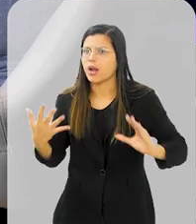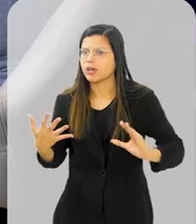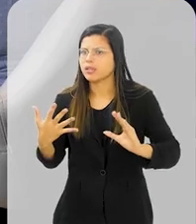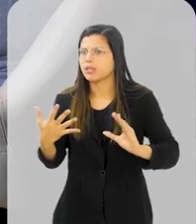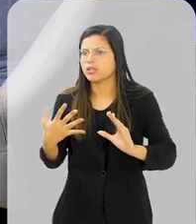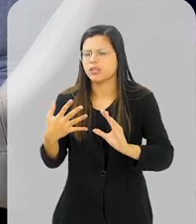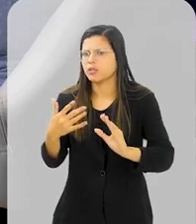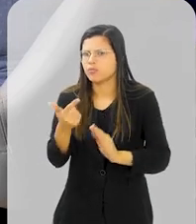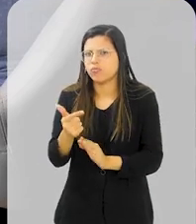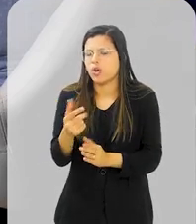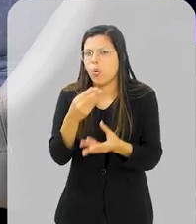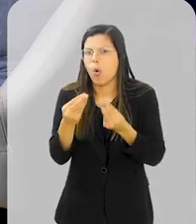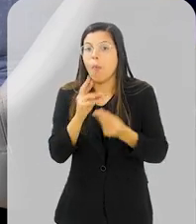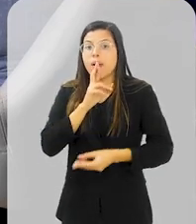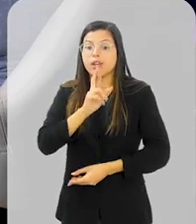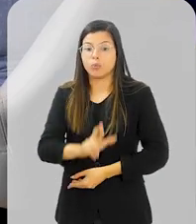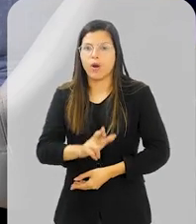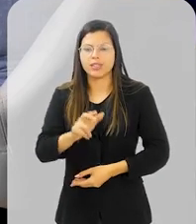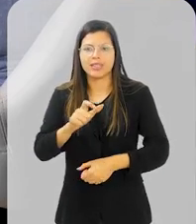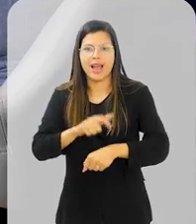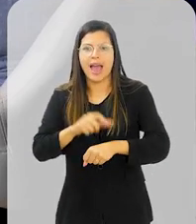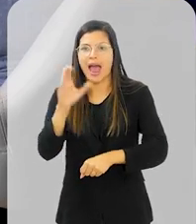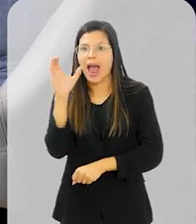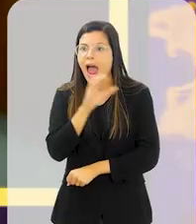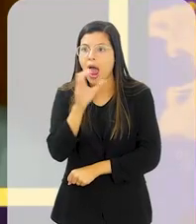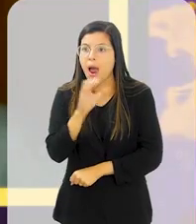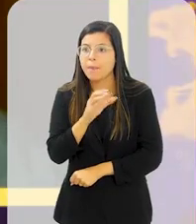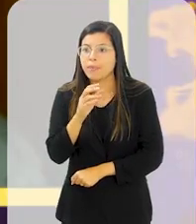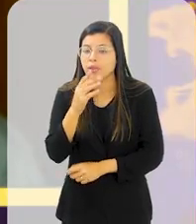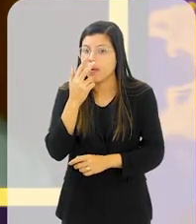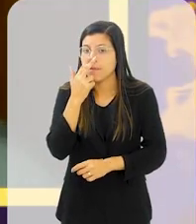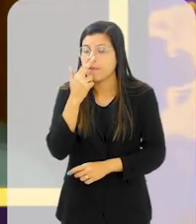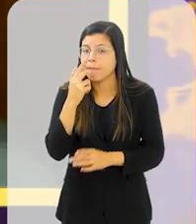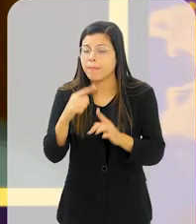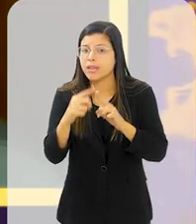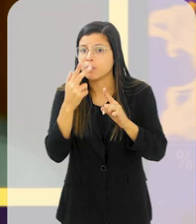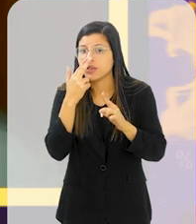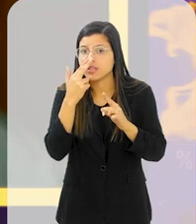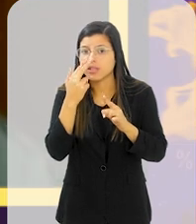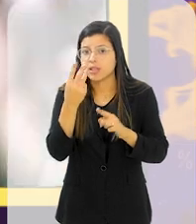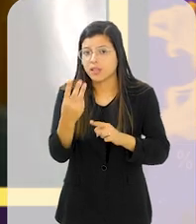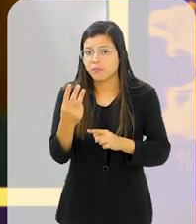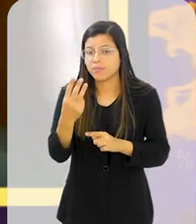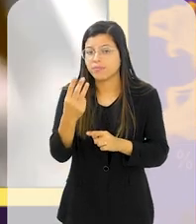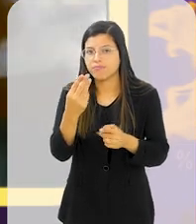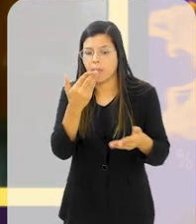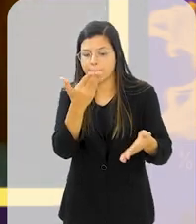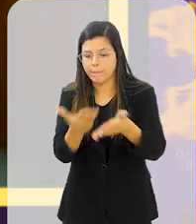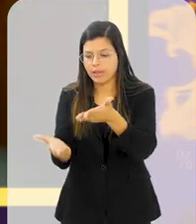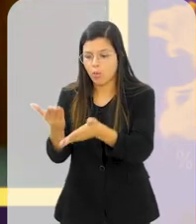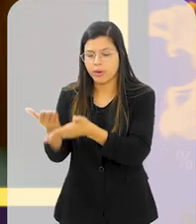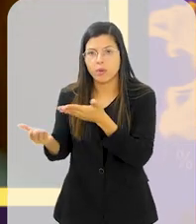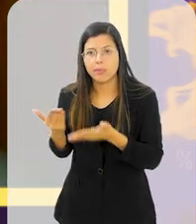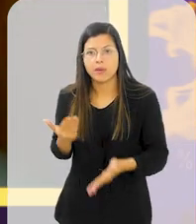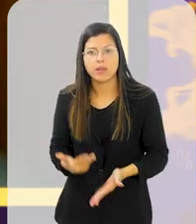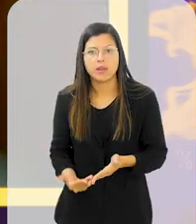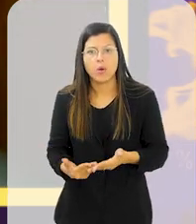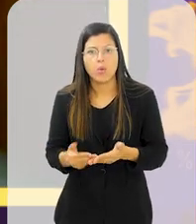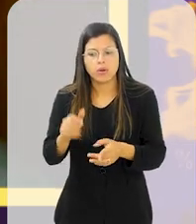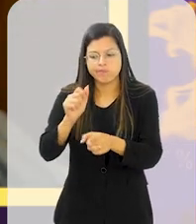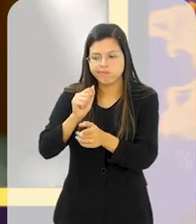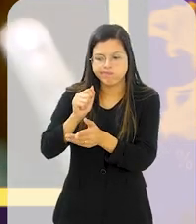esperando resultado imediato. Mas parece que sim, porque ele perdeu 3 jogos e foi demitido. Então você tem um segundo problema nesse